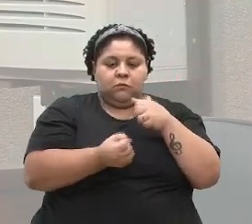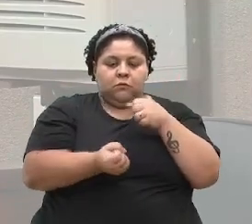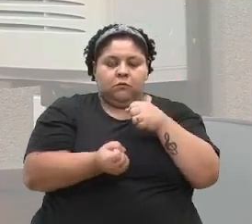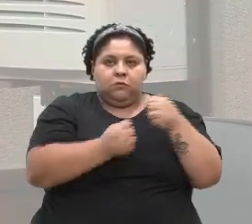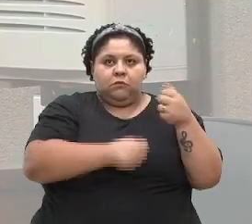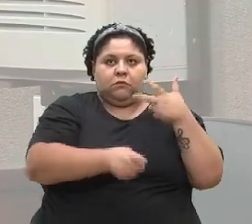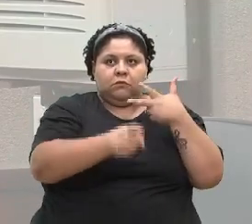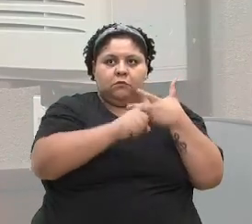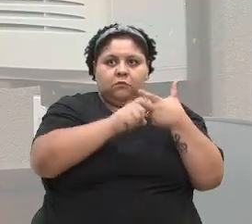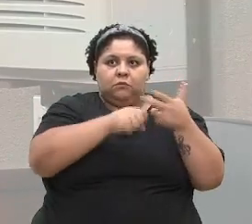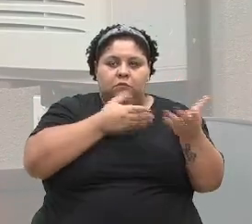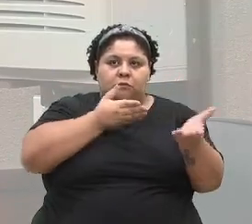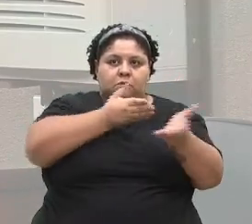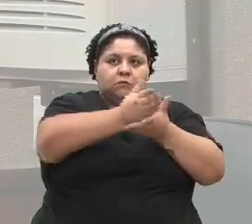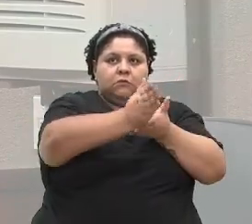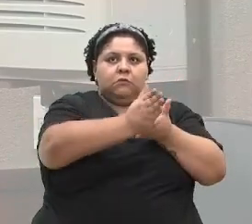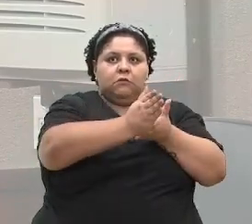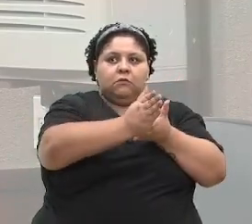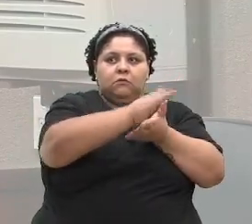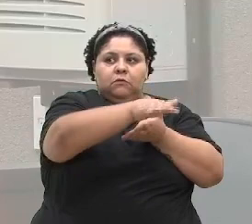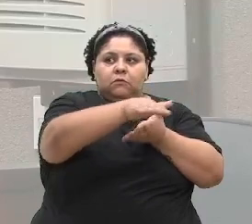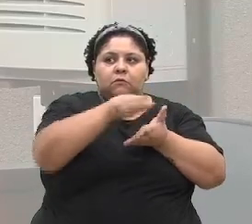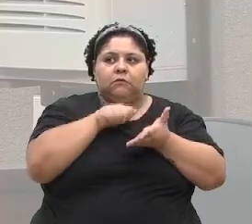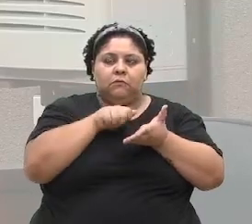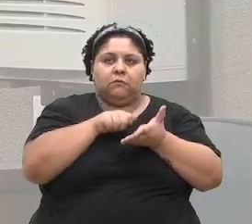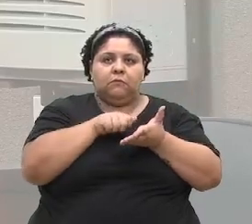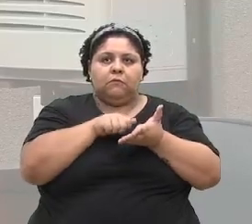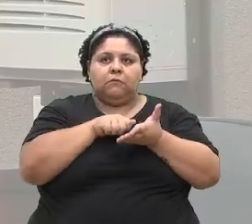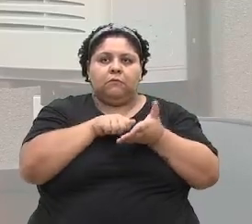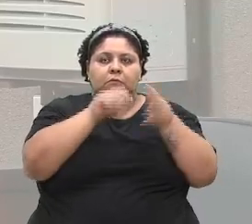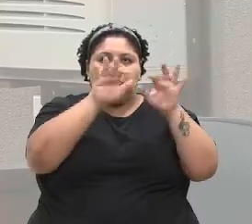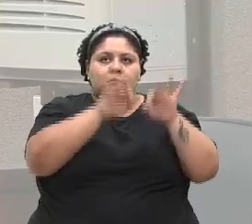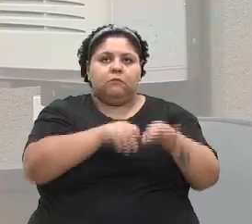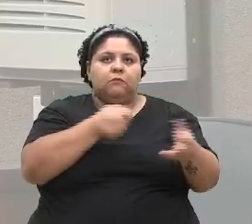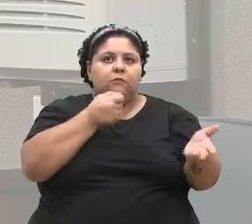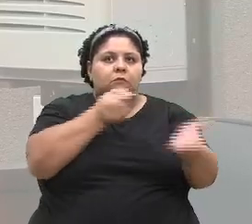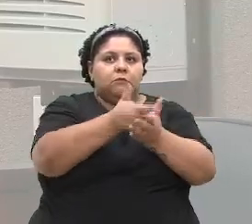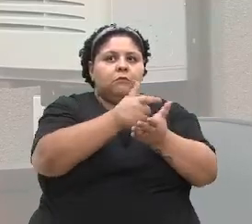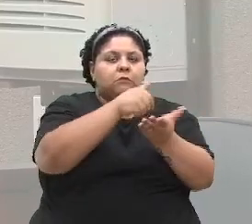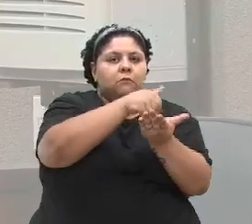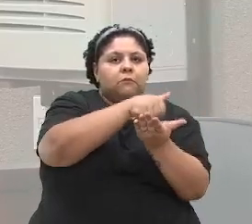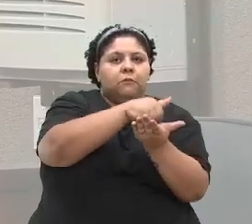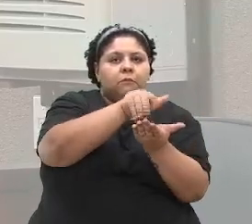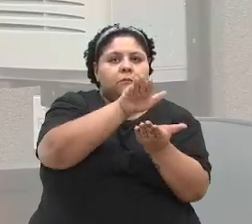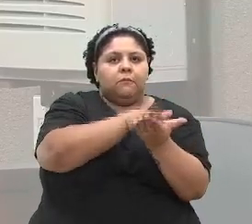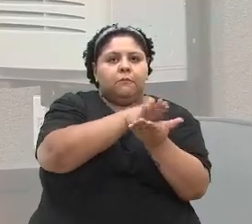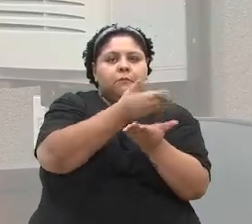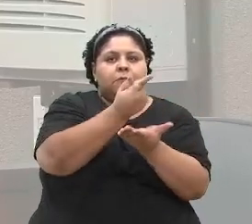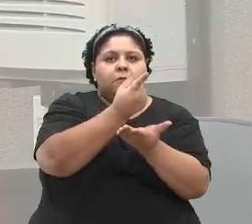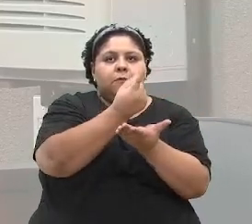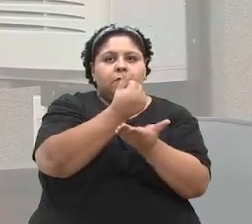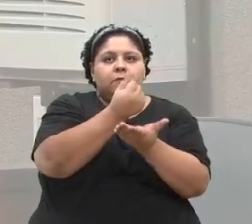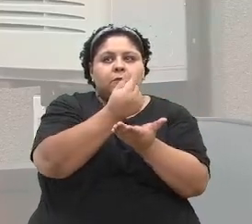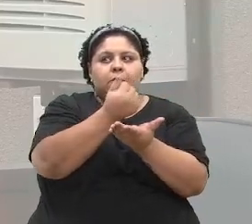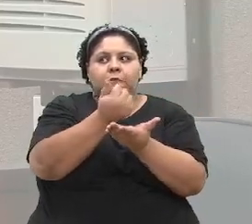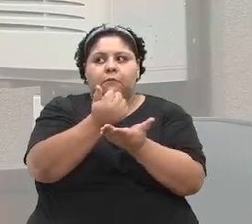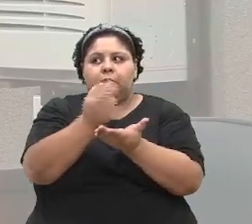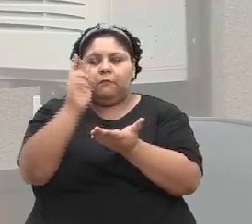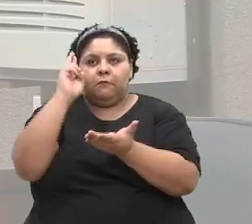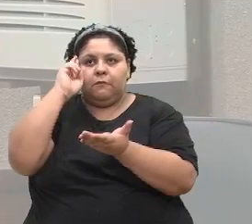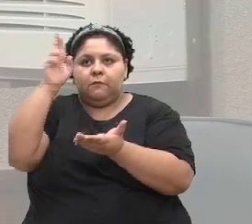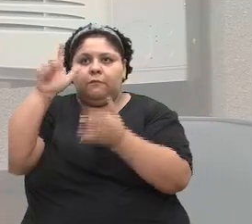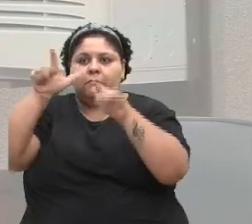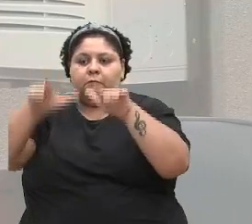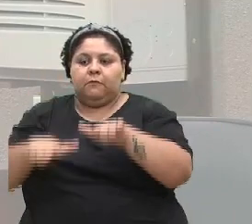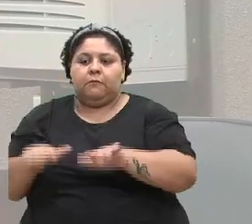que autoriza o Poder Executivo a adquirir e efetivar o pagamento por indenização em dinheiro aos proprietários da área declarada de